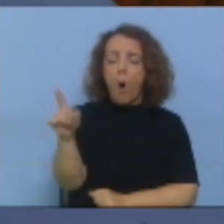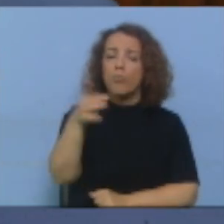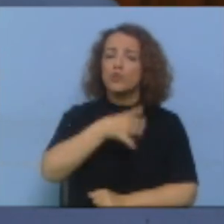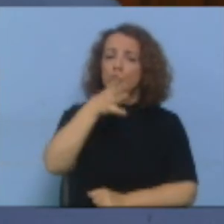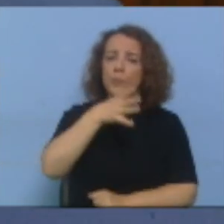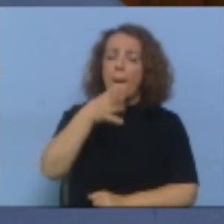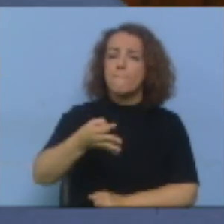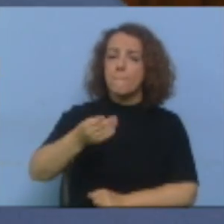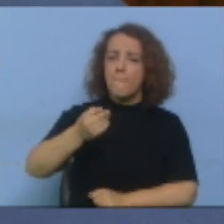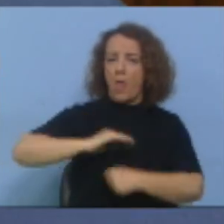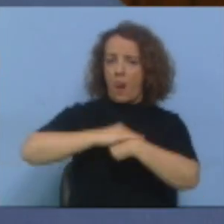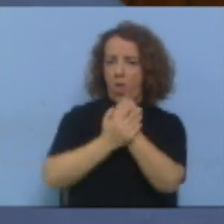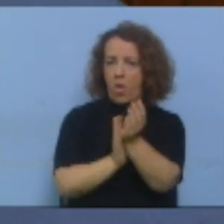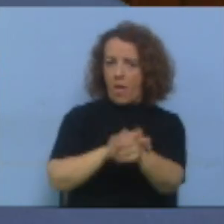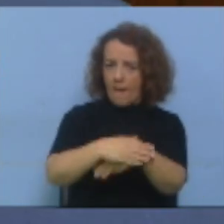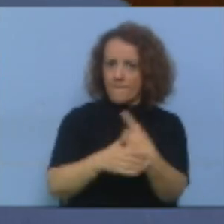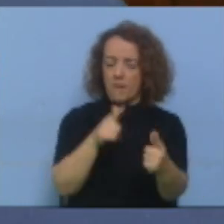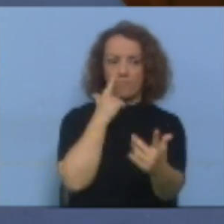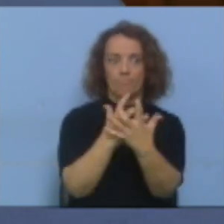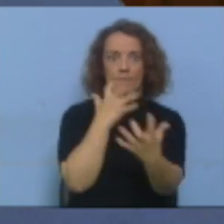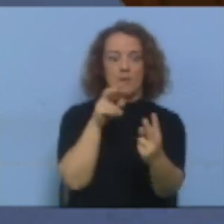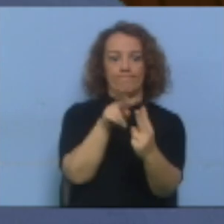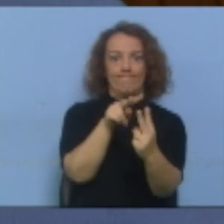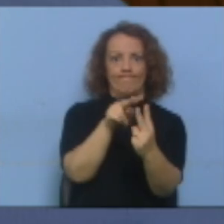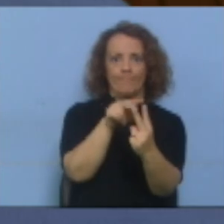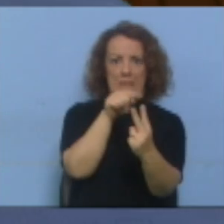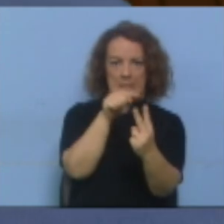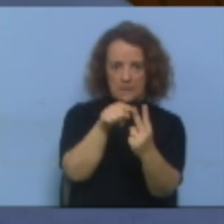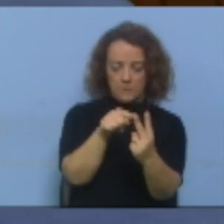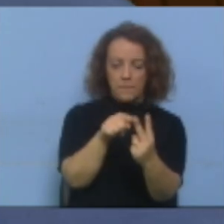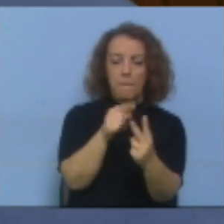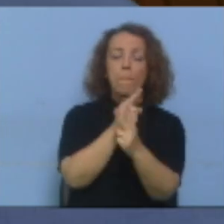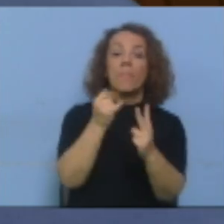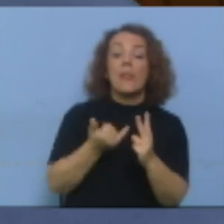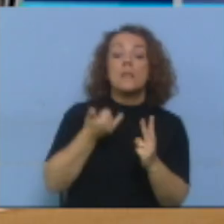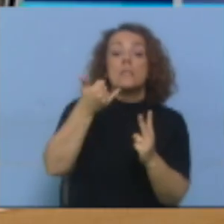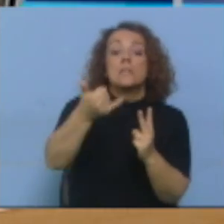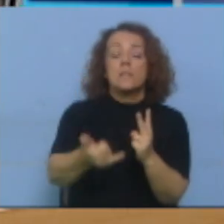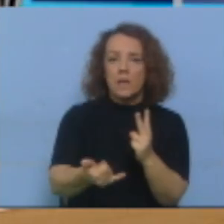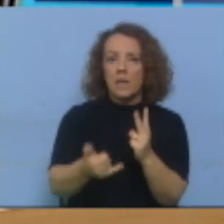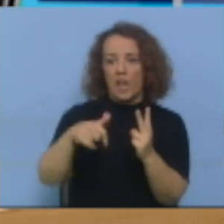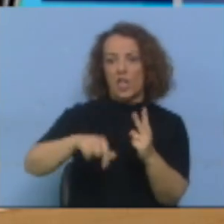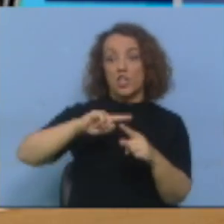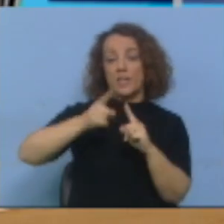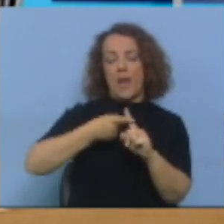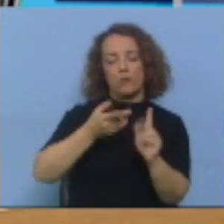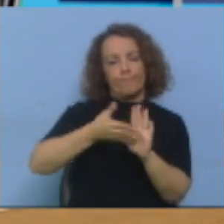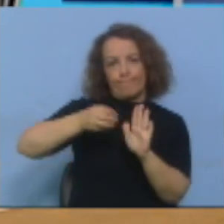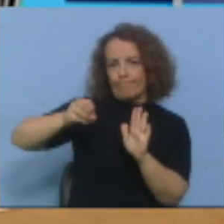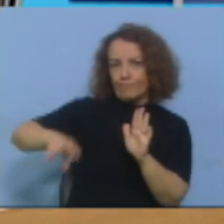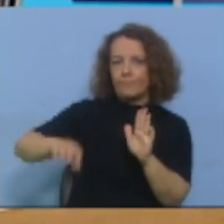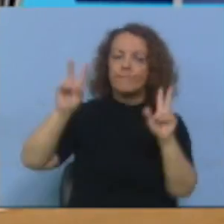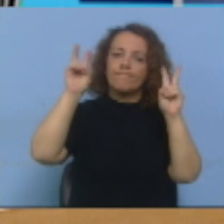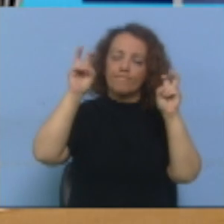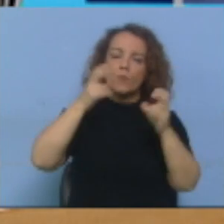tonalidade fundamental a esta celebração. Porque depois temos um momento único que este ano é omitido, que é o gesto